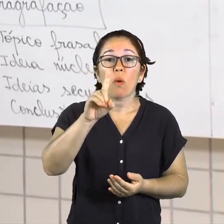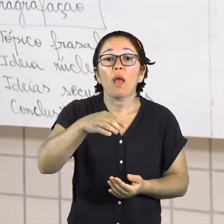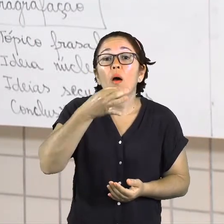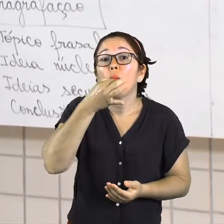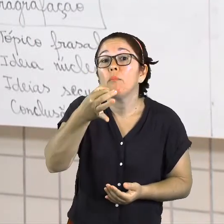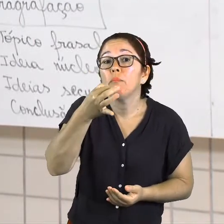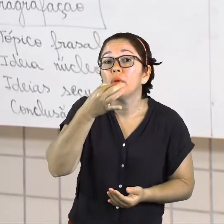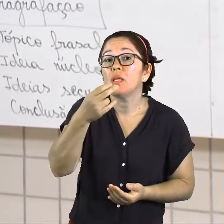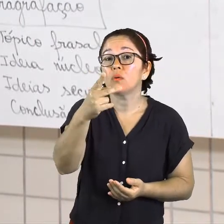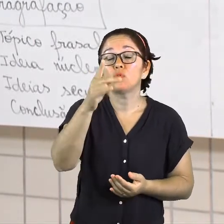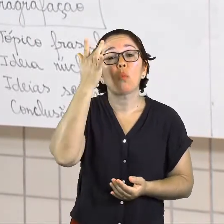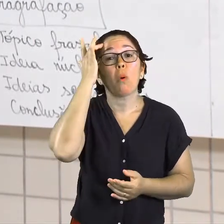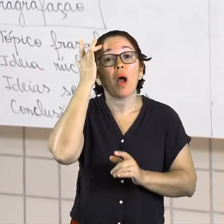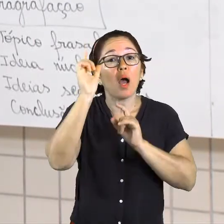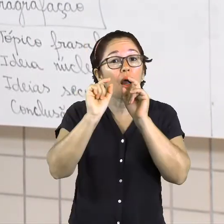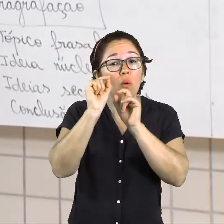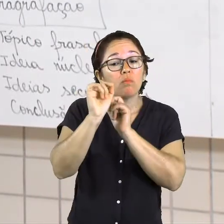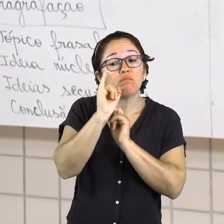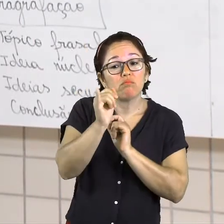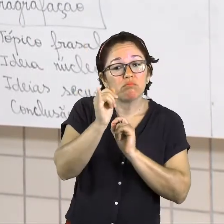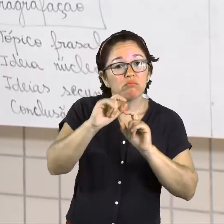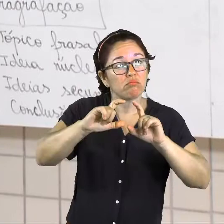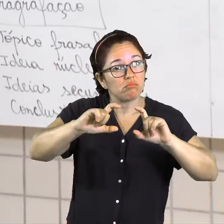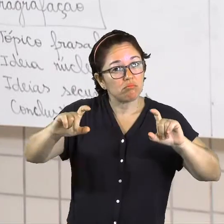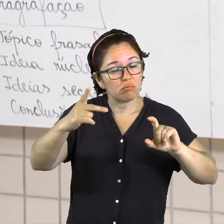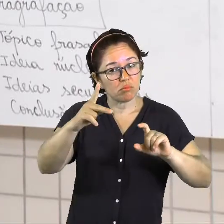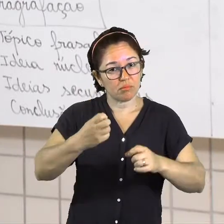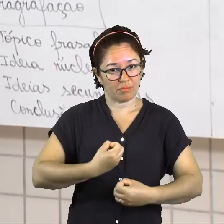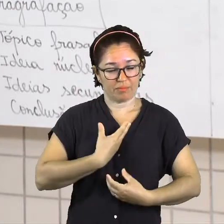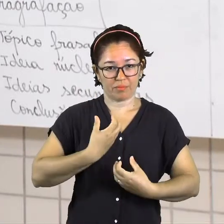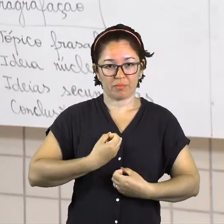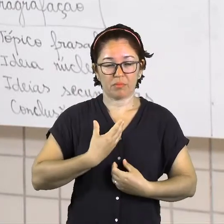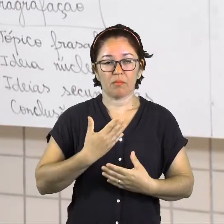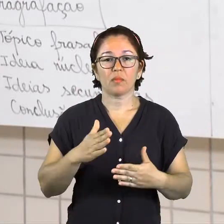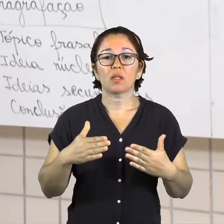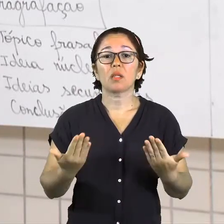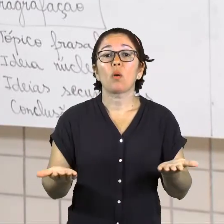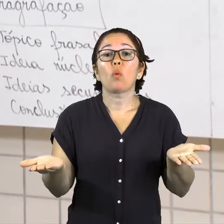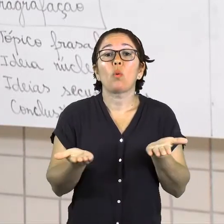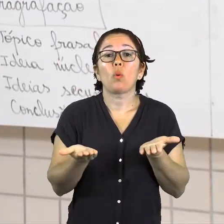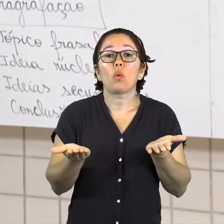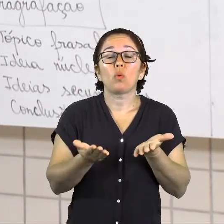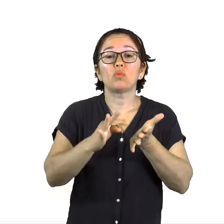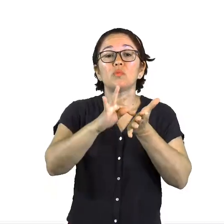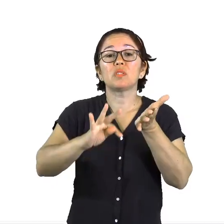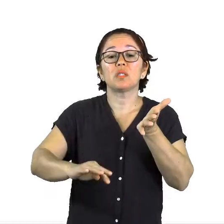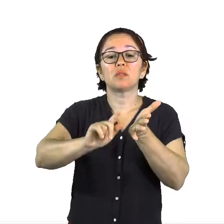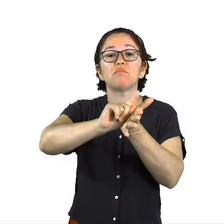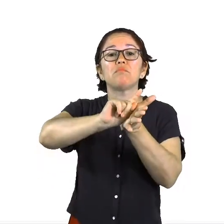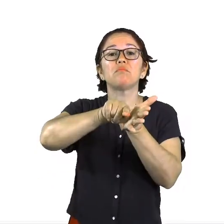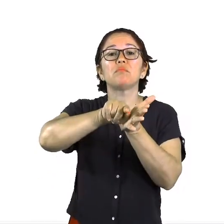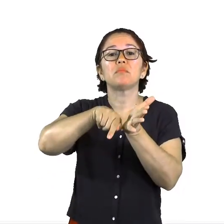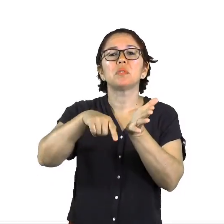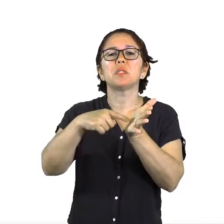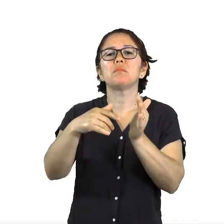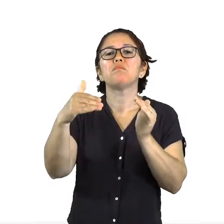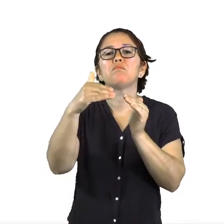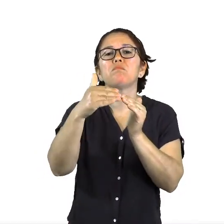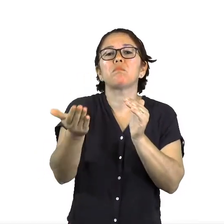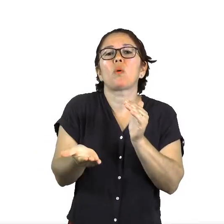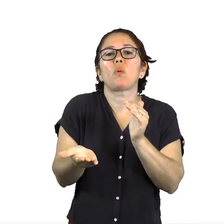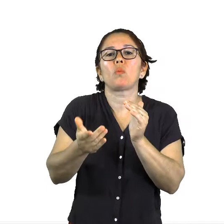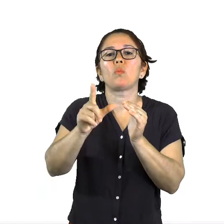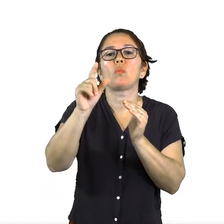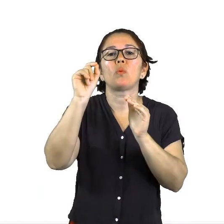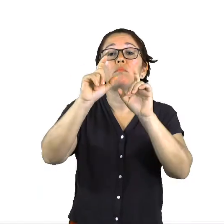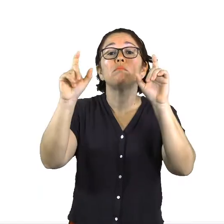certo? Mas qual é o gênero textual que nós vamos discutir um pouquinho? Observe essa imagem aí, olha aqui.